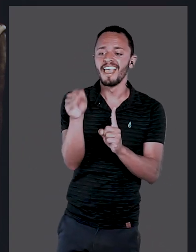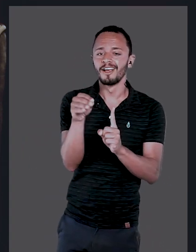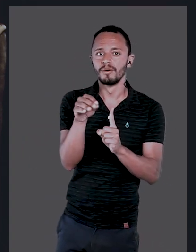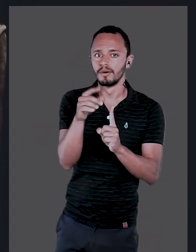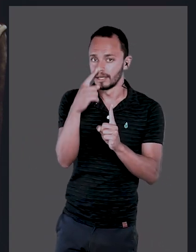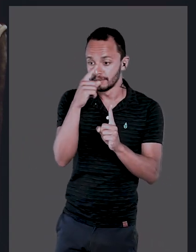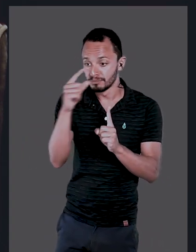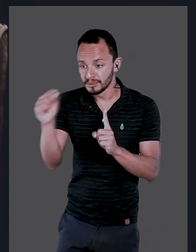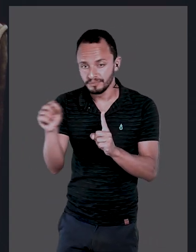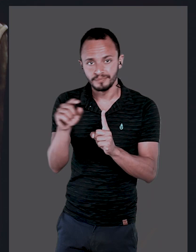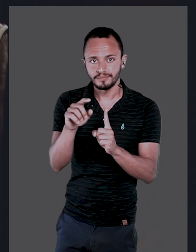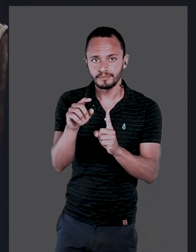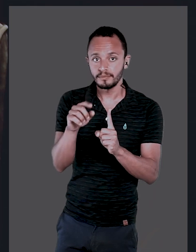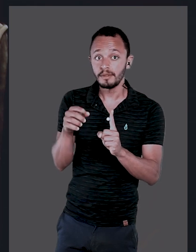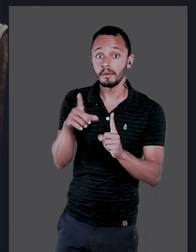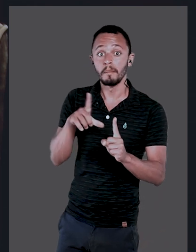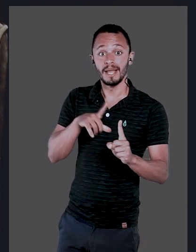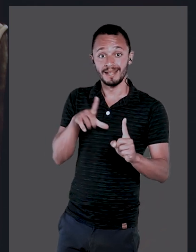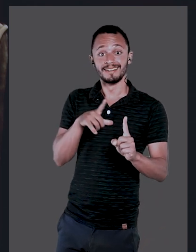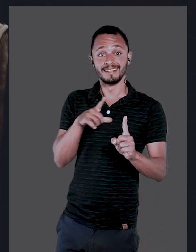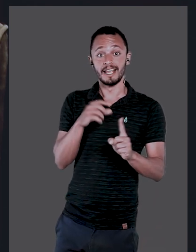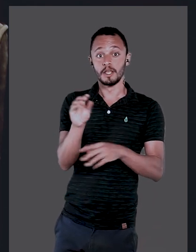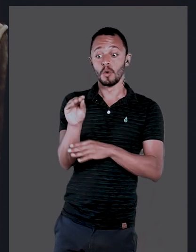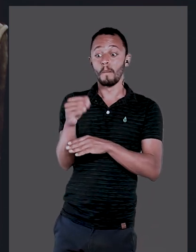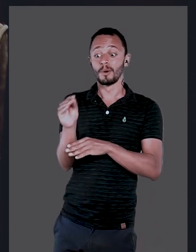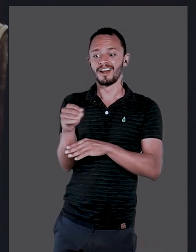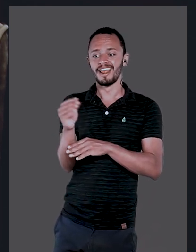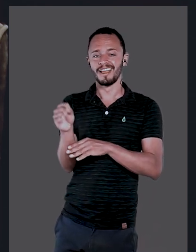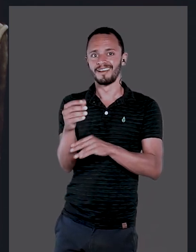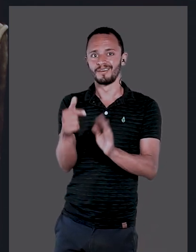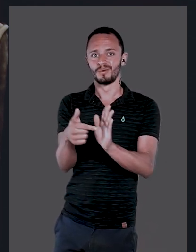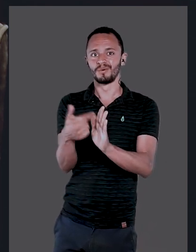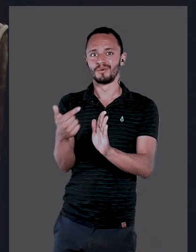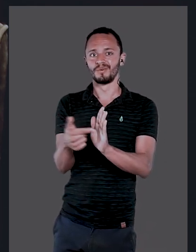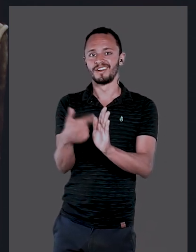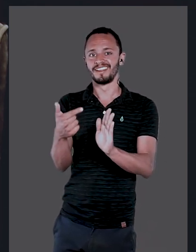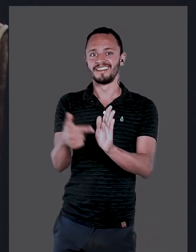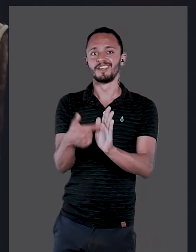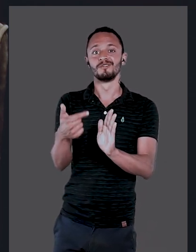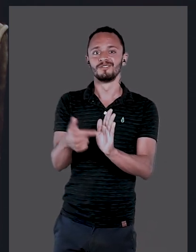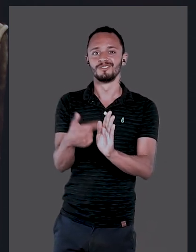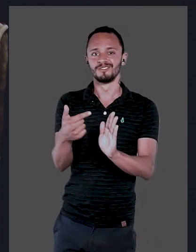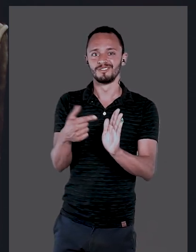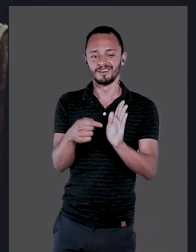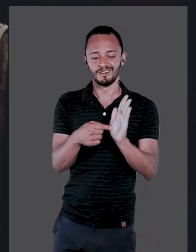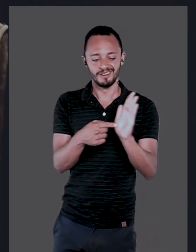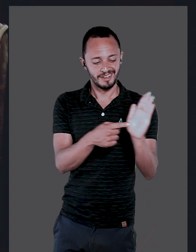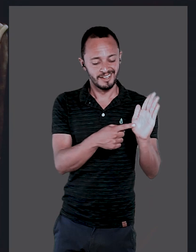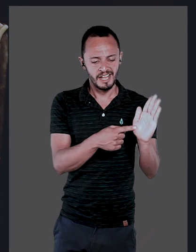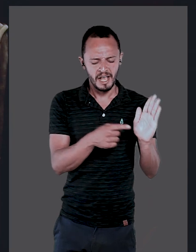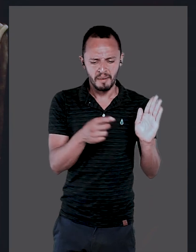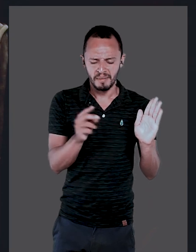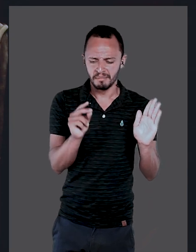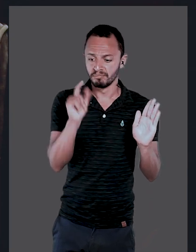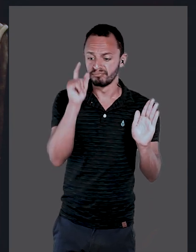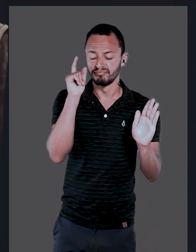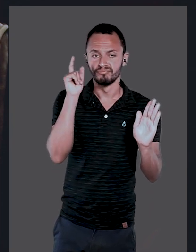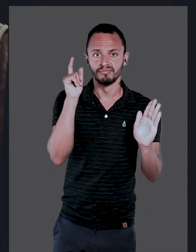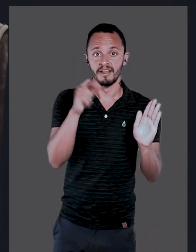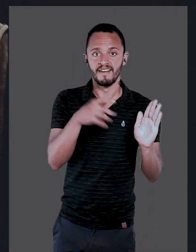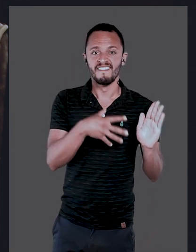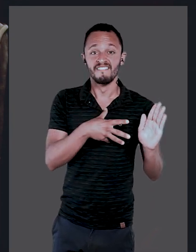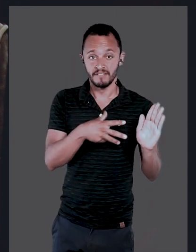mesmo um menino. Não é o boneco que se transforma em alguma coisa, mas existe um boneco no livro. Eu não ocorreu assim que o